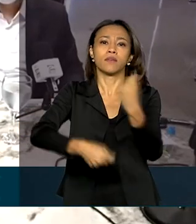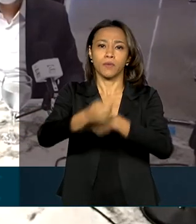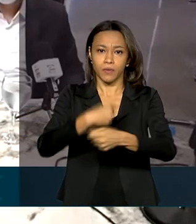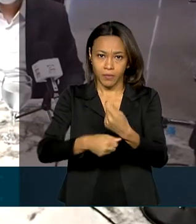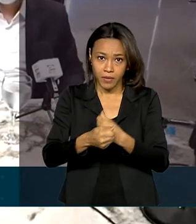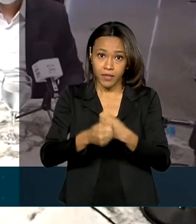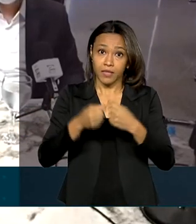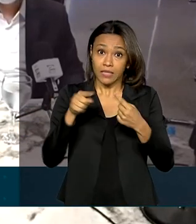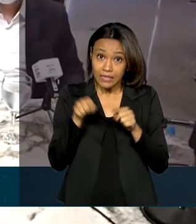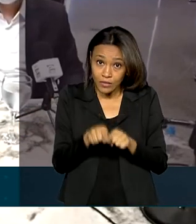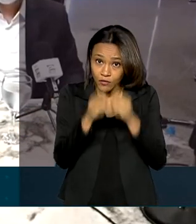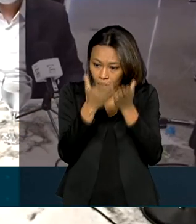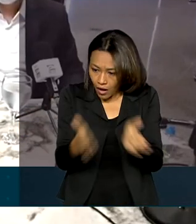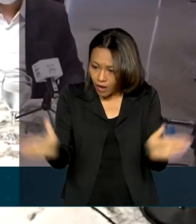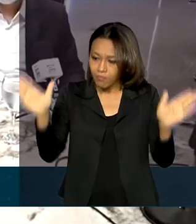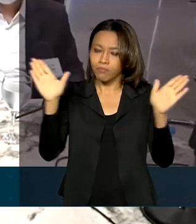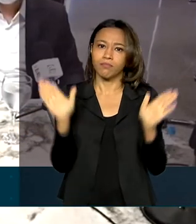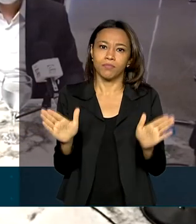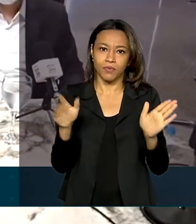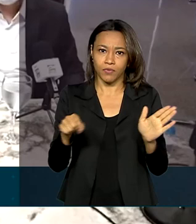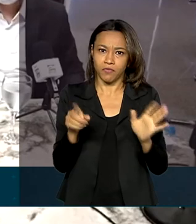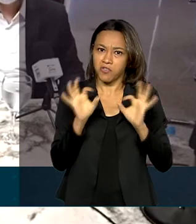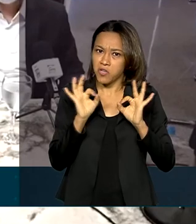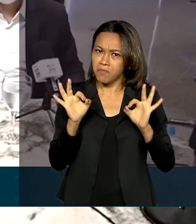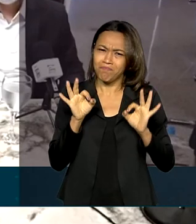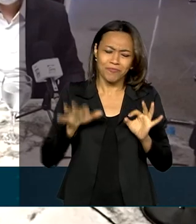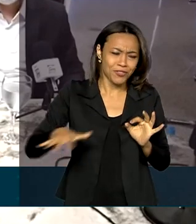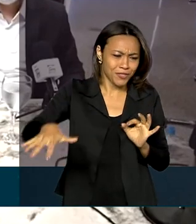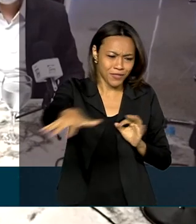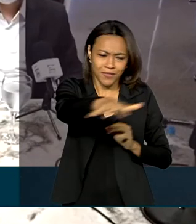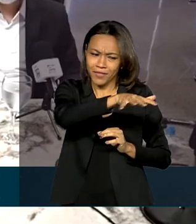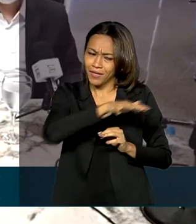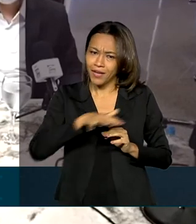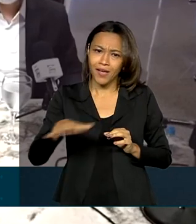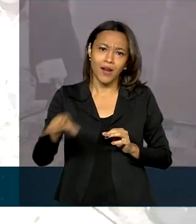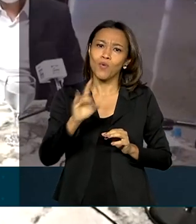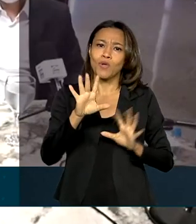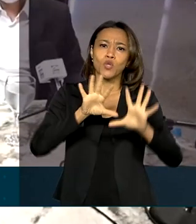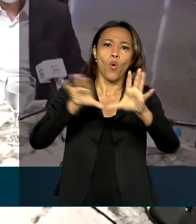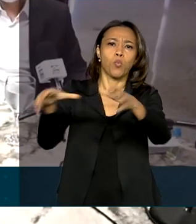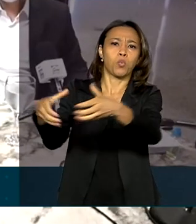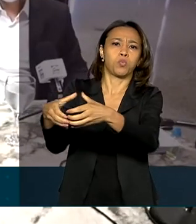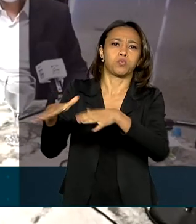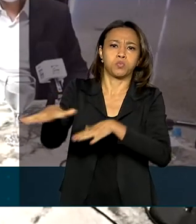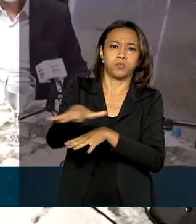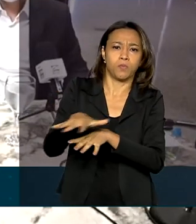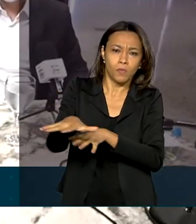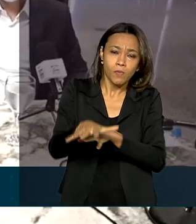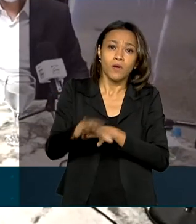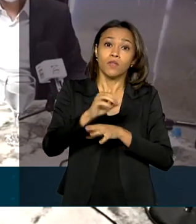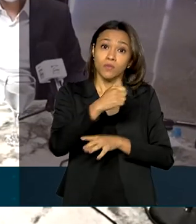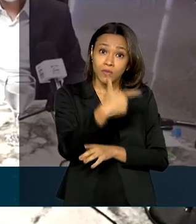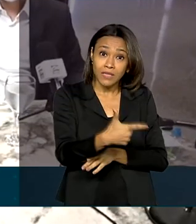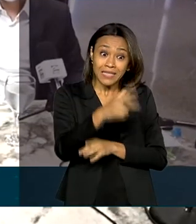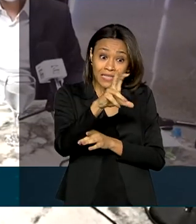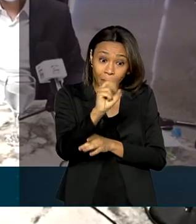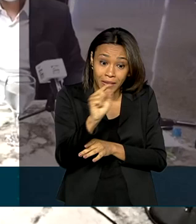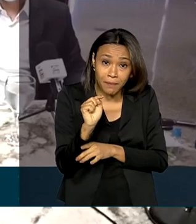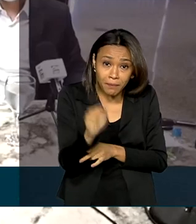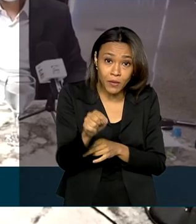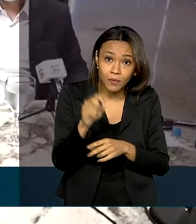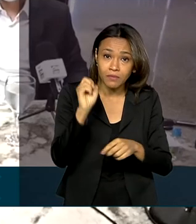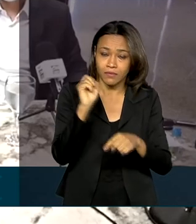Foi abrangente, é um movimento generalizado. Não é um bolsão. 250 mil empregos é algo que não